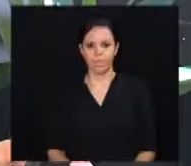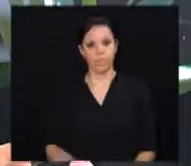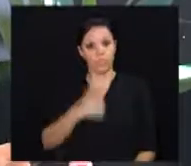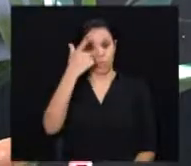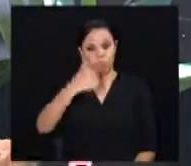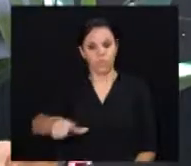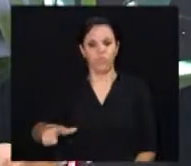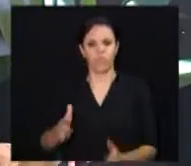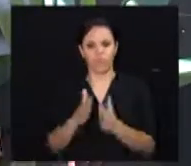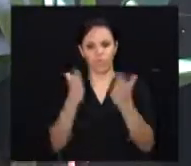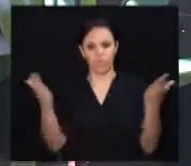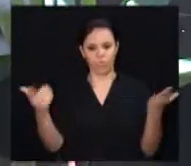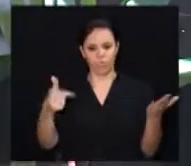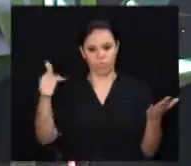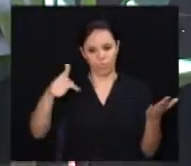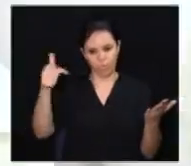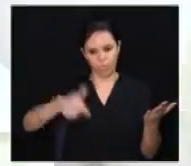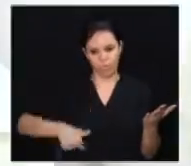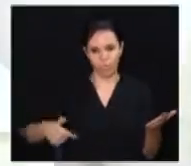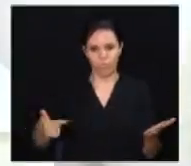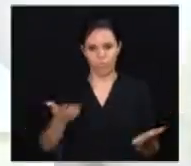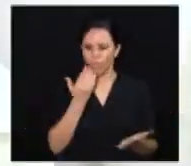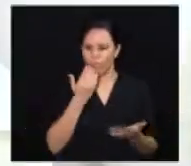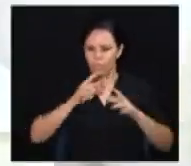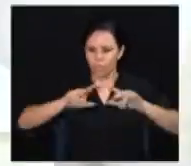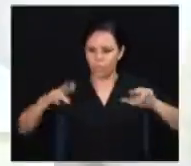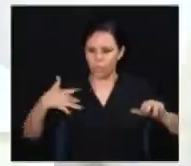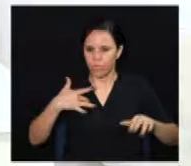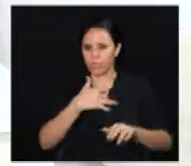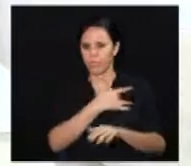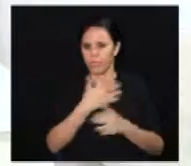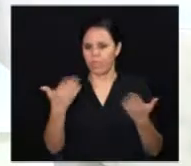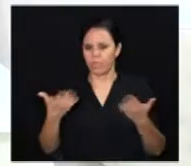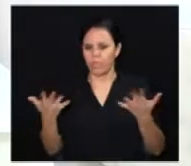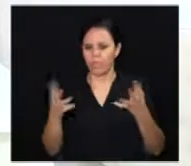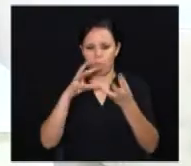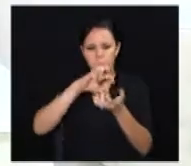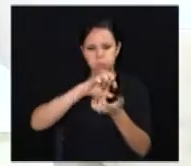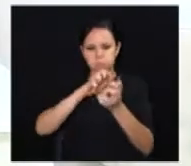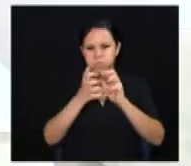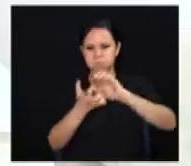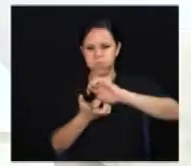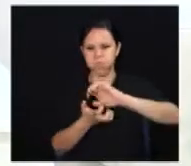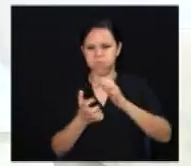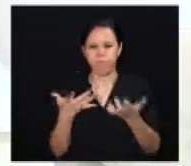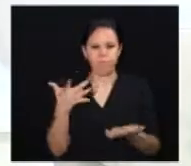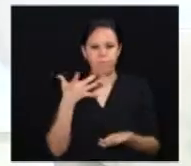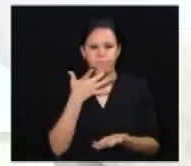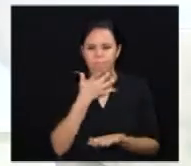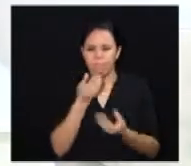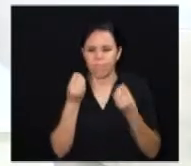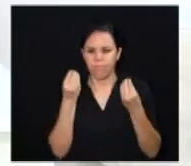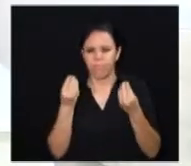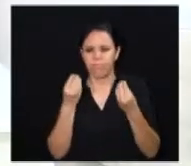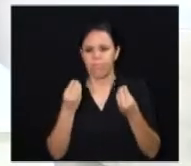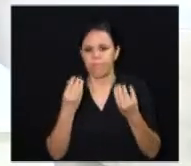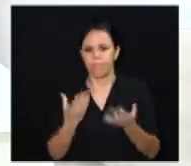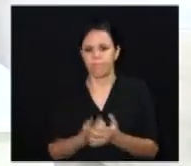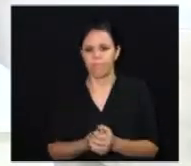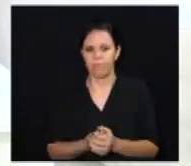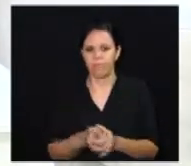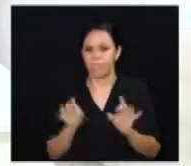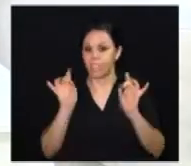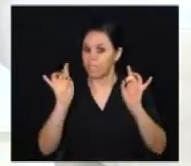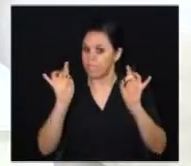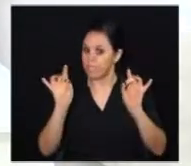Mais uma edição do Saúde na Colher no ar e hoje tem massa. A gente vai ensinar a fazer uma massa que, olha só, que massa